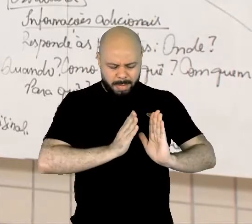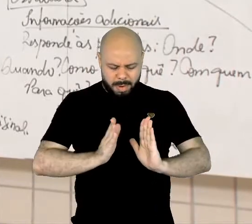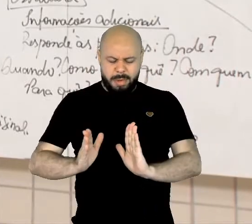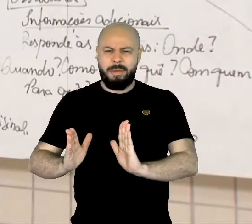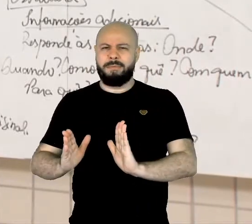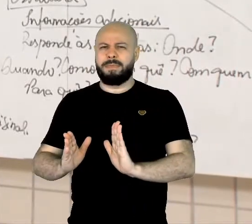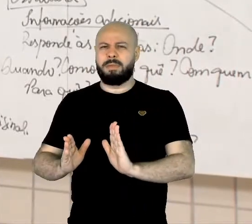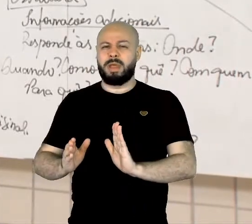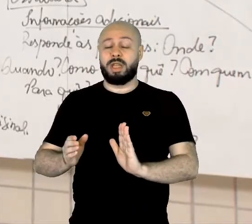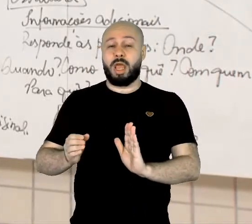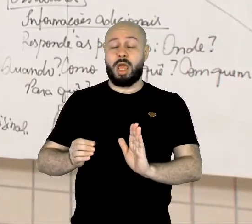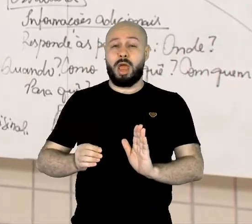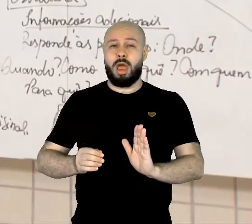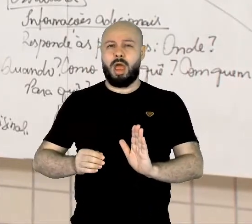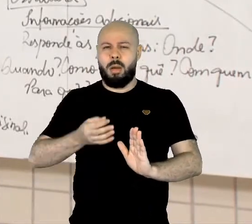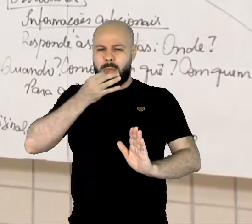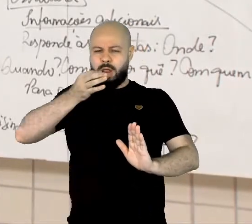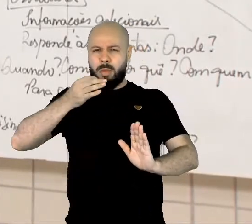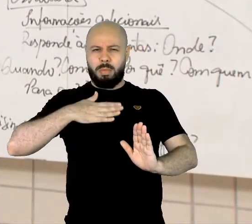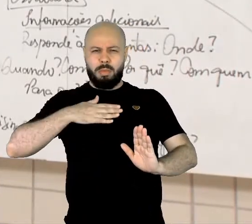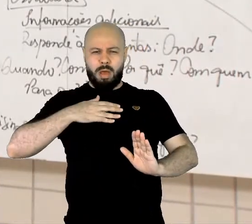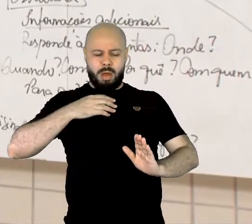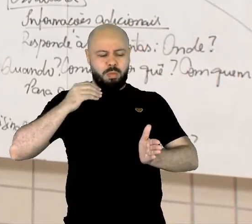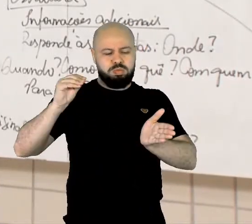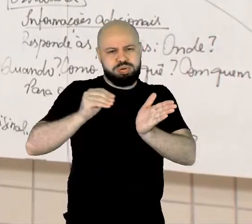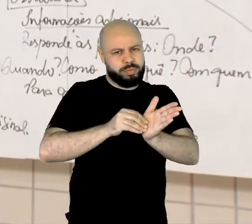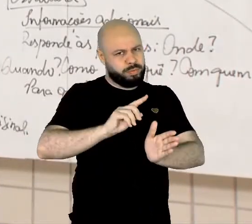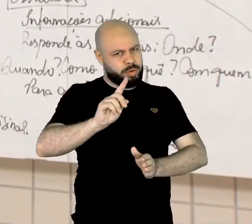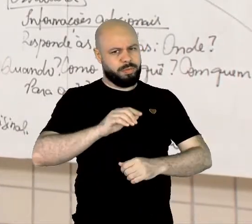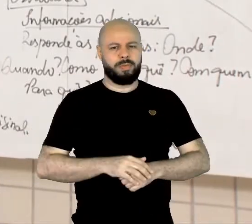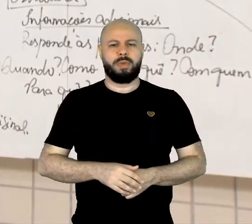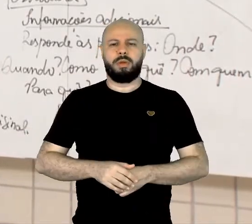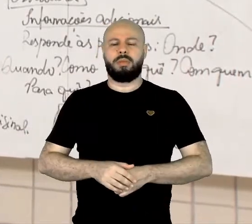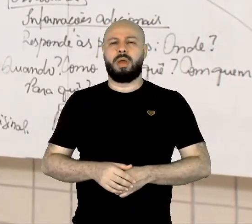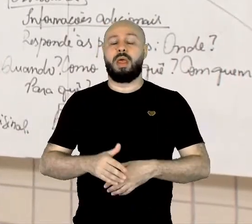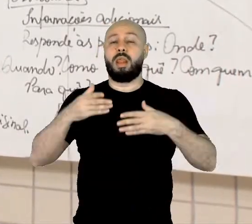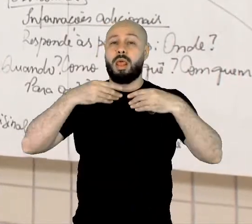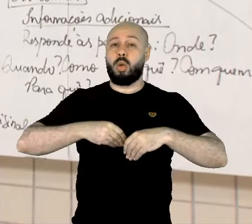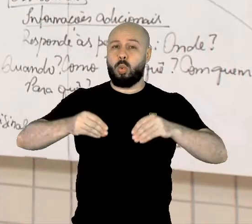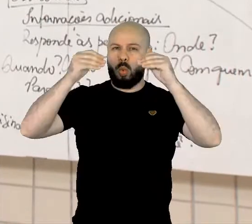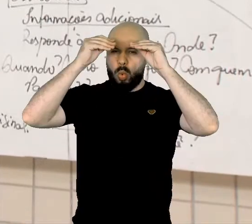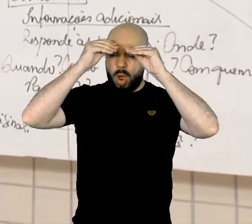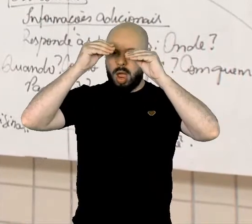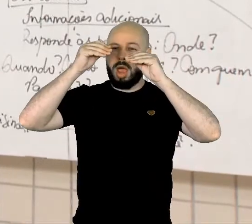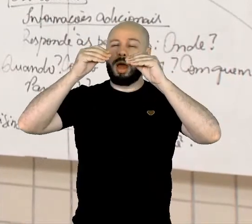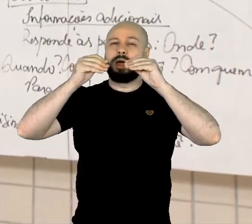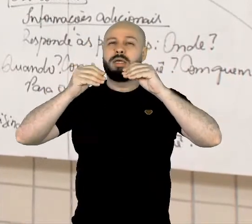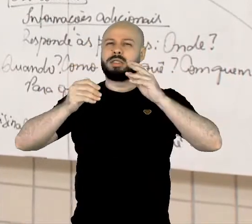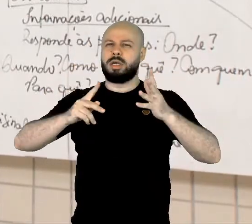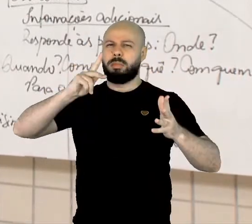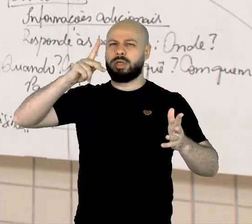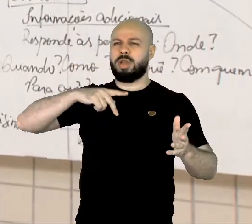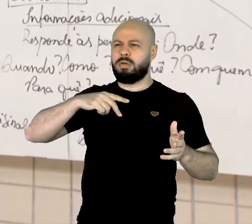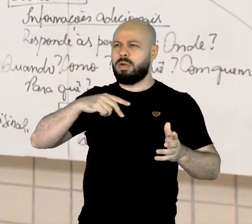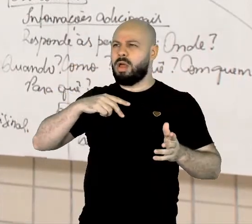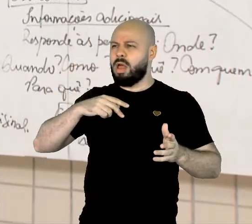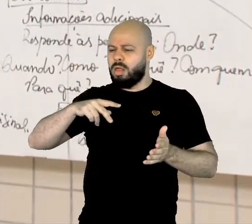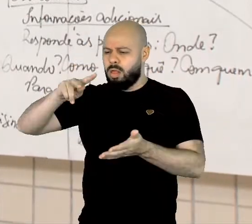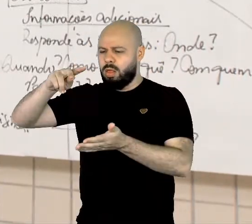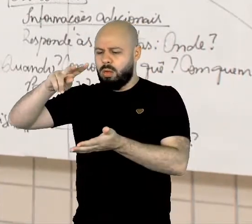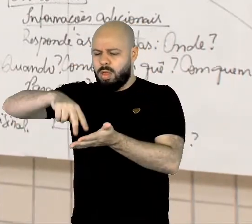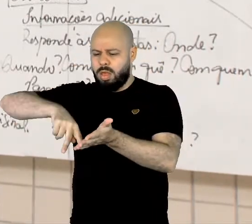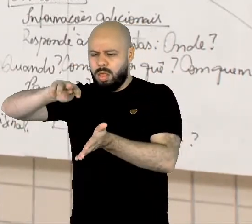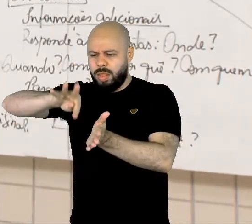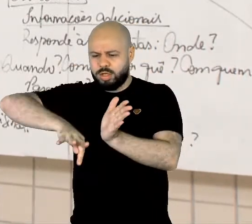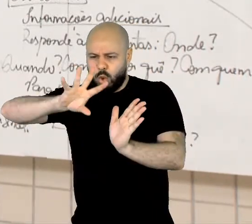apresenta juízo de valor, opinião. Linguagem pessoal, não se copia frases do texto,